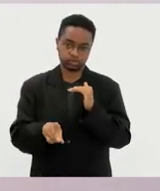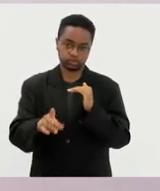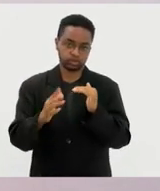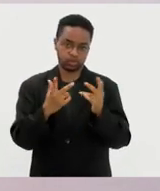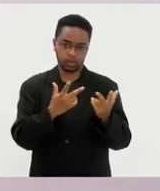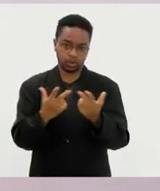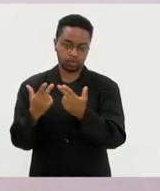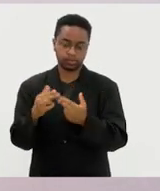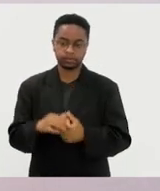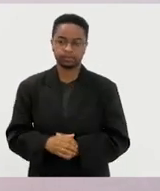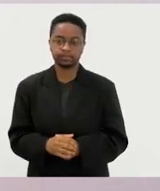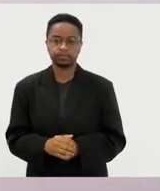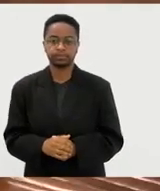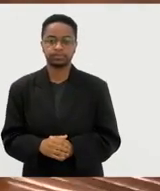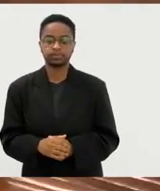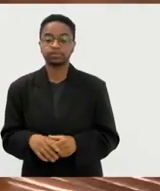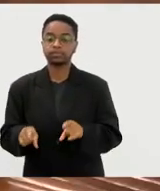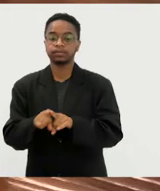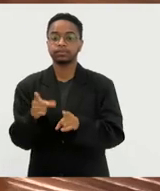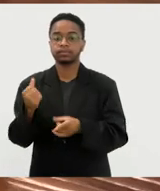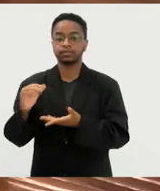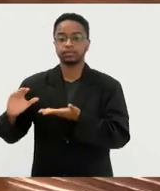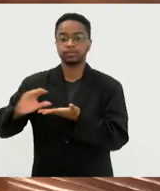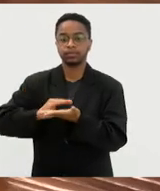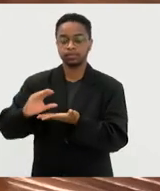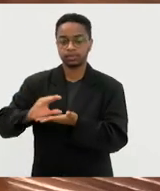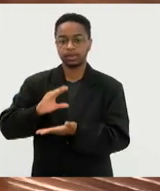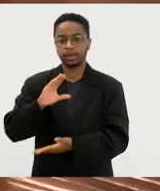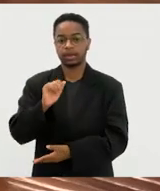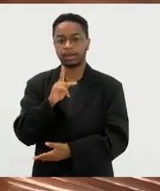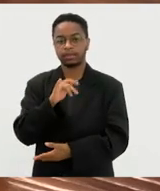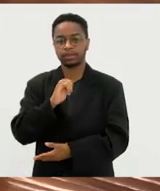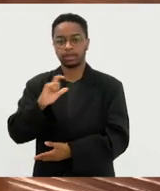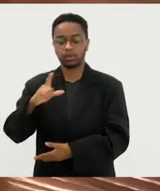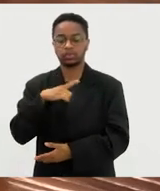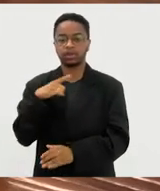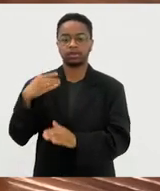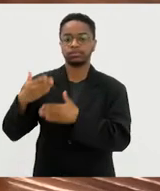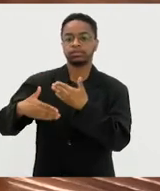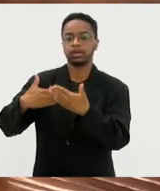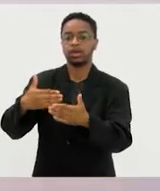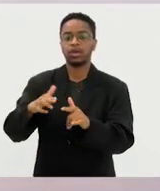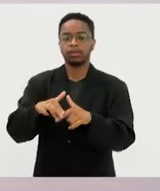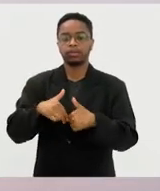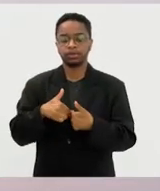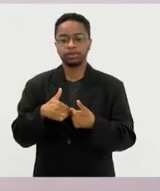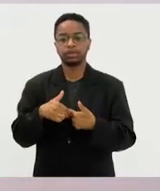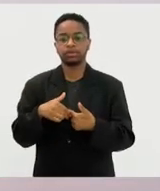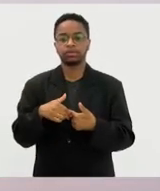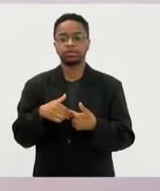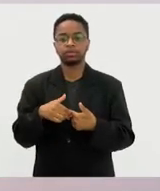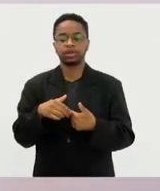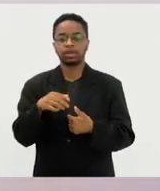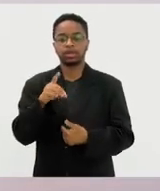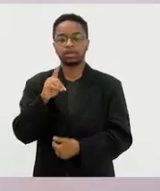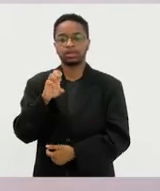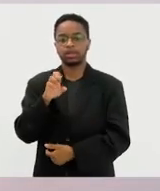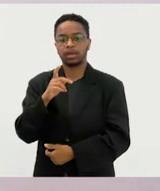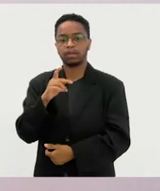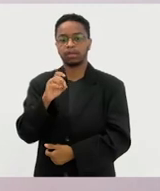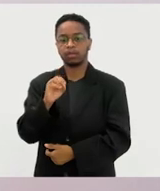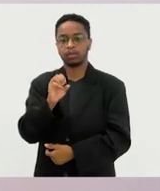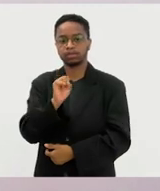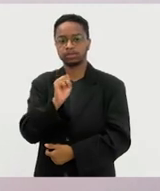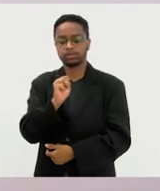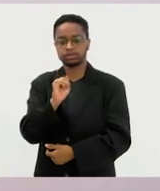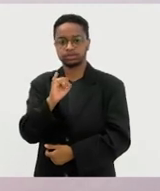Em receitas de capital, aqui nós temos um destaque, um crescimento devido a depósitos judiciais, na casa de